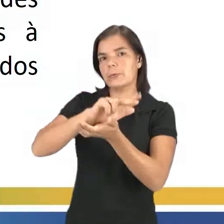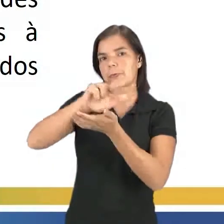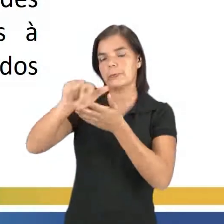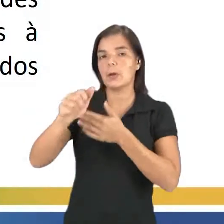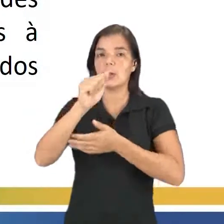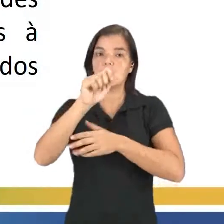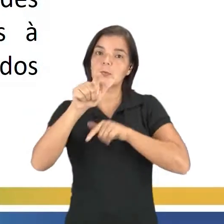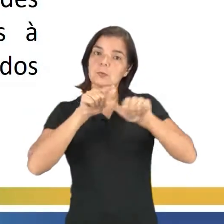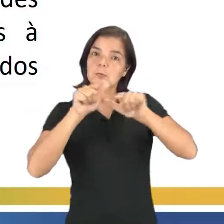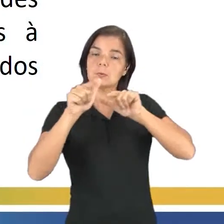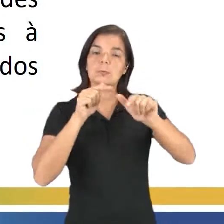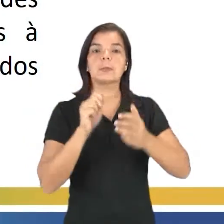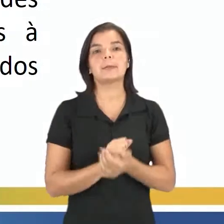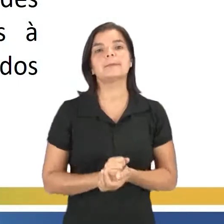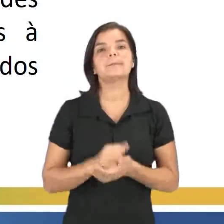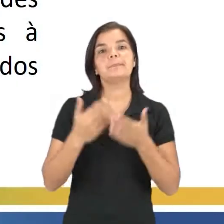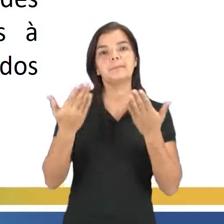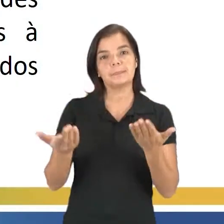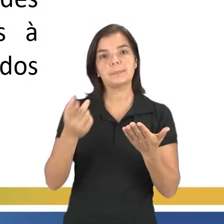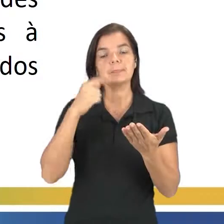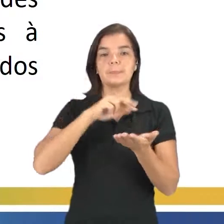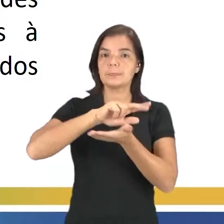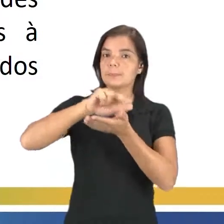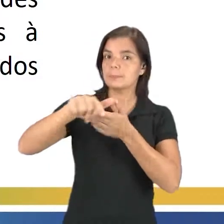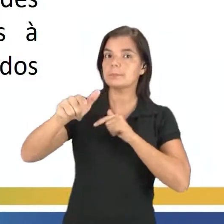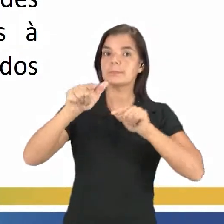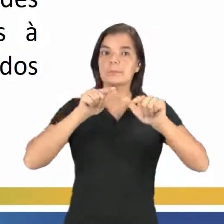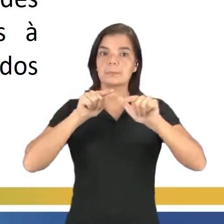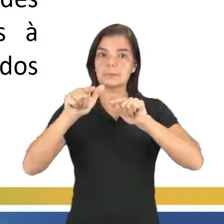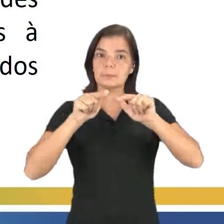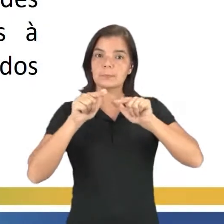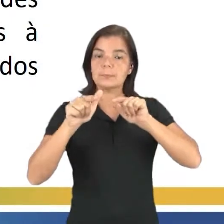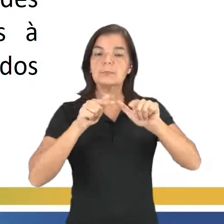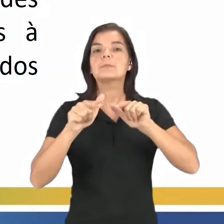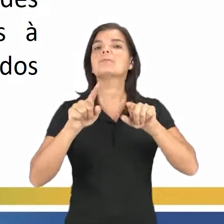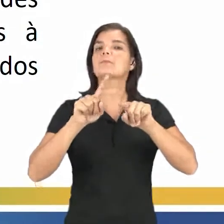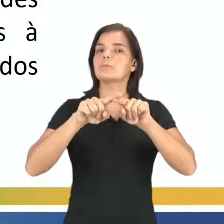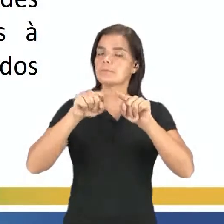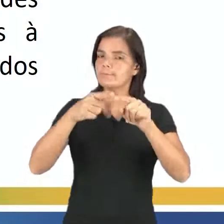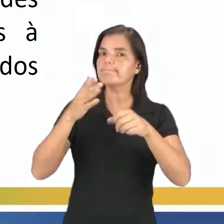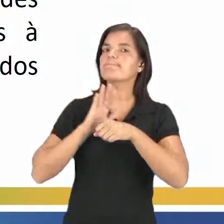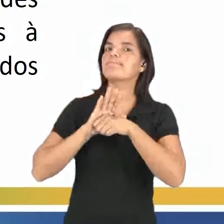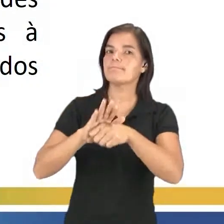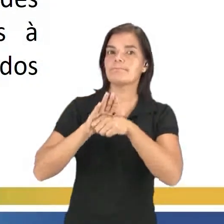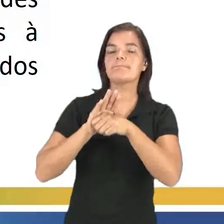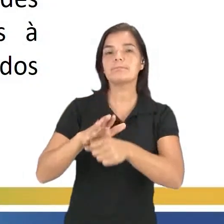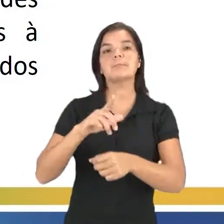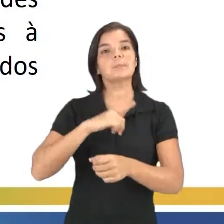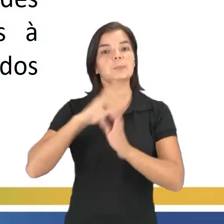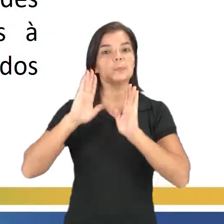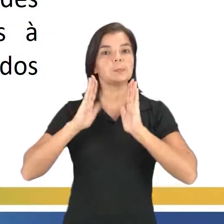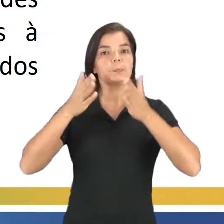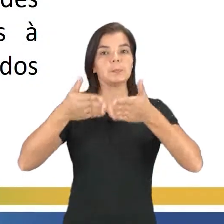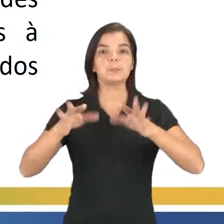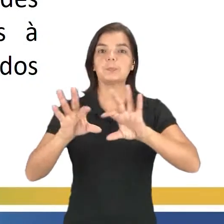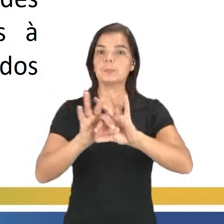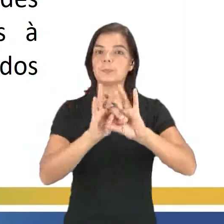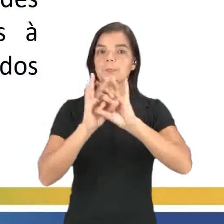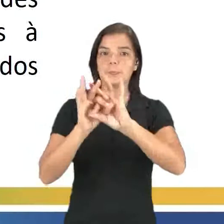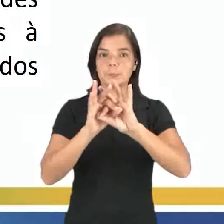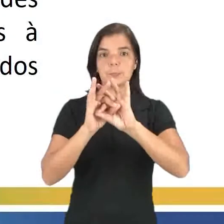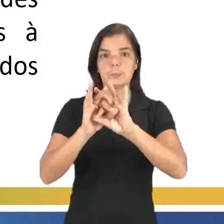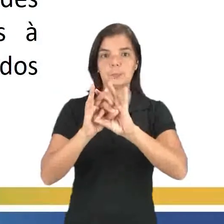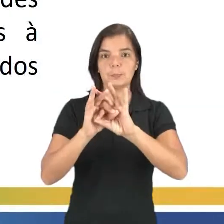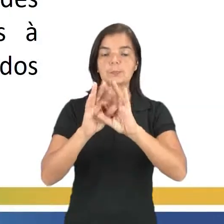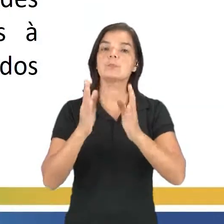várias atividades, né? Então, essas várias atividades, elas são atividades produtivas, que estão diretamente ligadas à produção